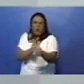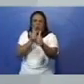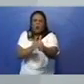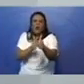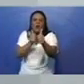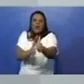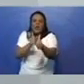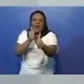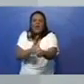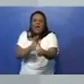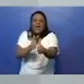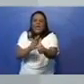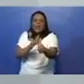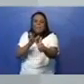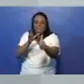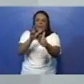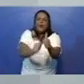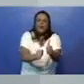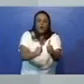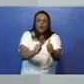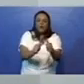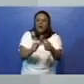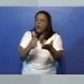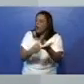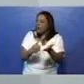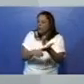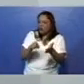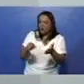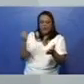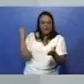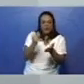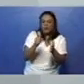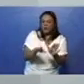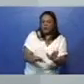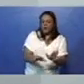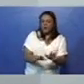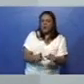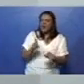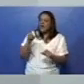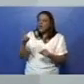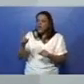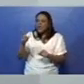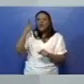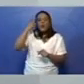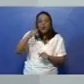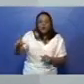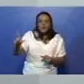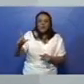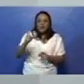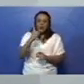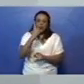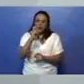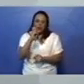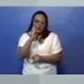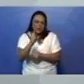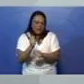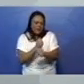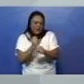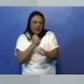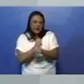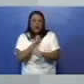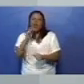desde que não a matasse. E assim, ele conseguiu, durante 15 anos, vencer esses 12 trabalhos e se redimir da culpa que ele